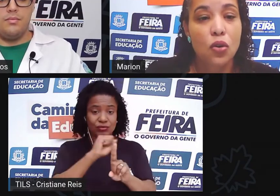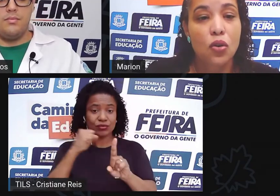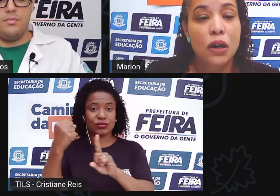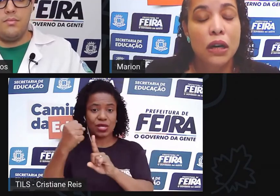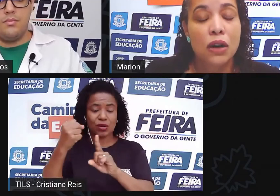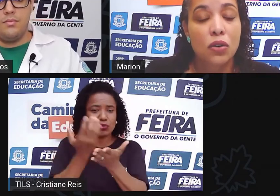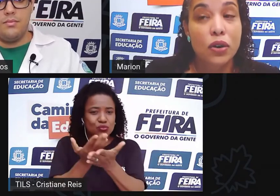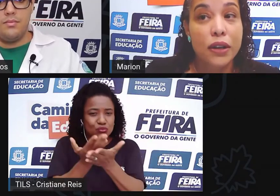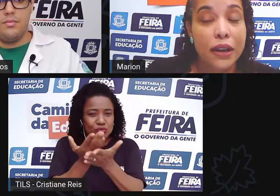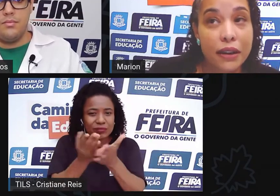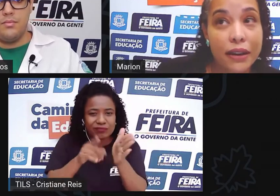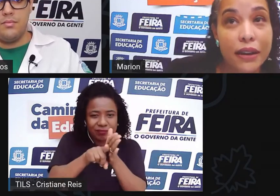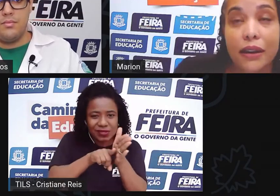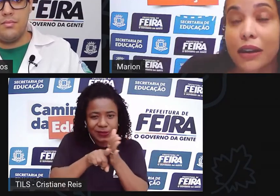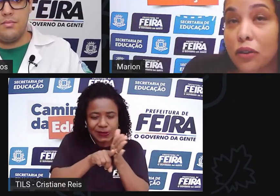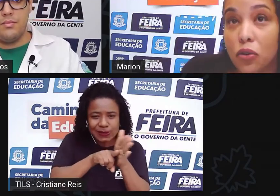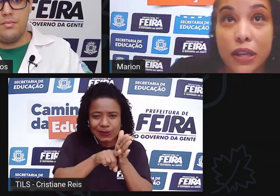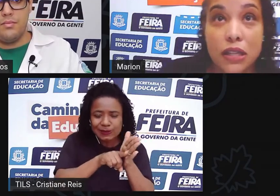que ficou